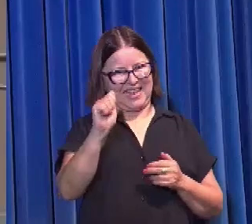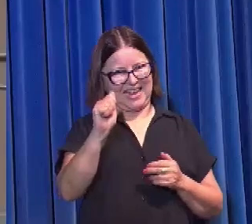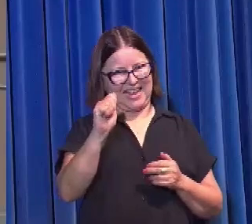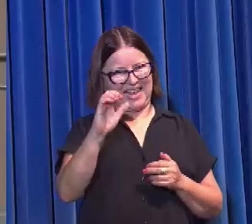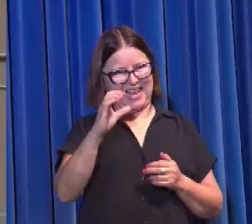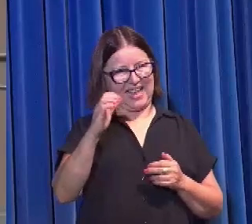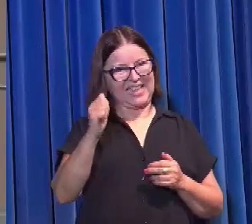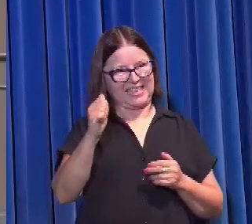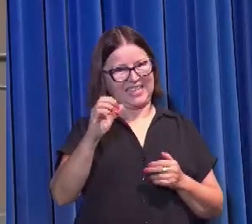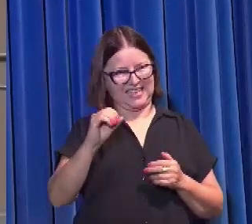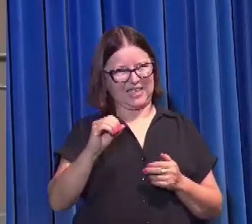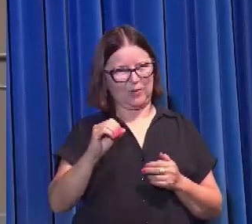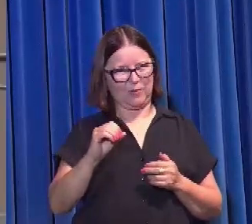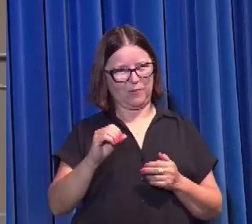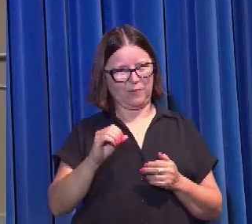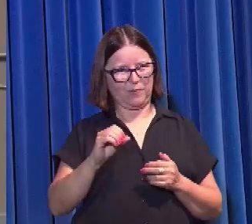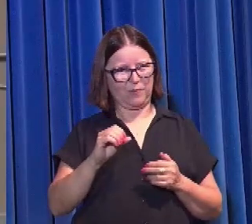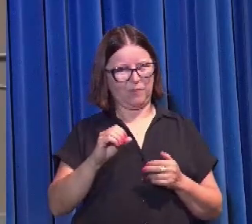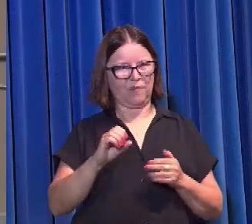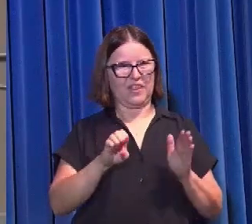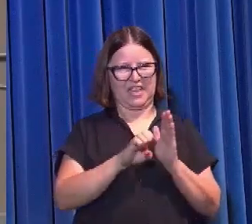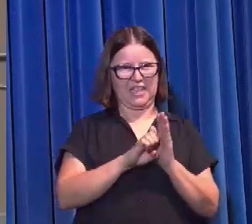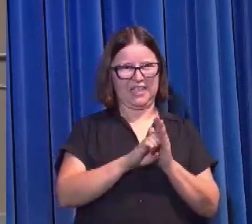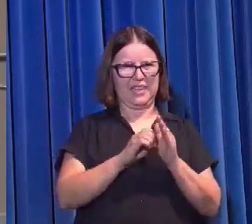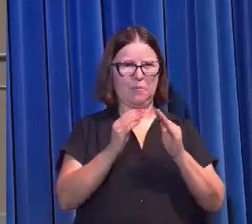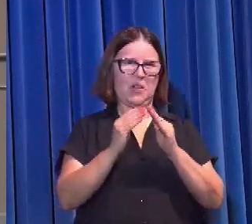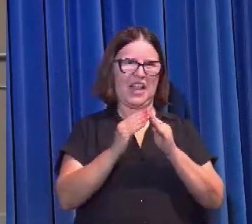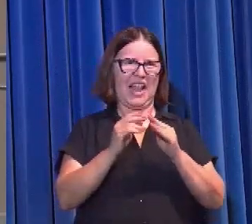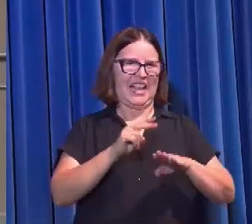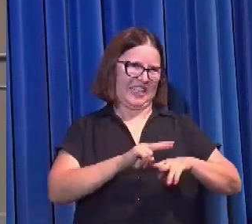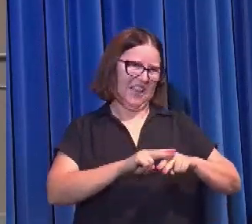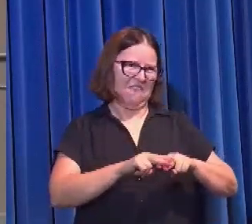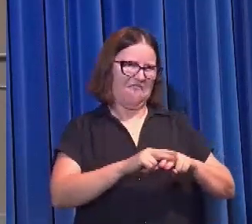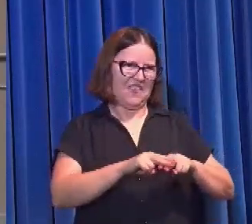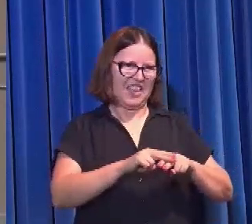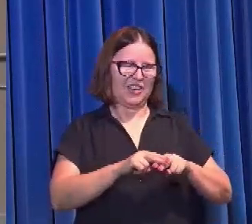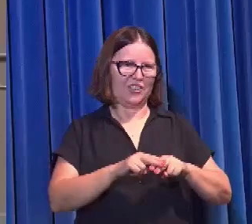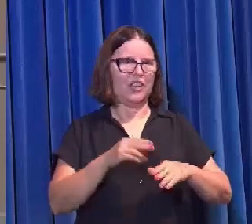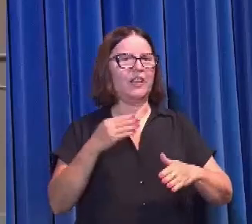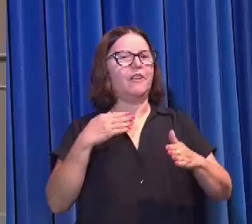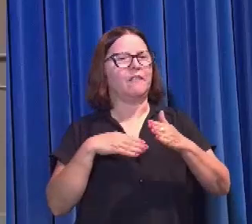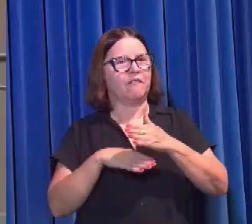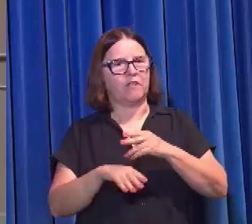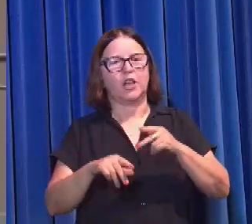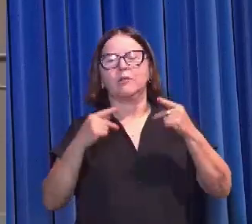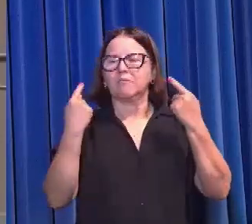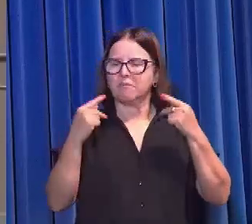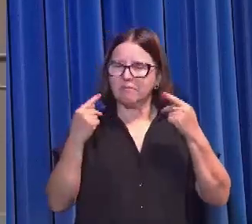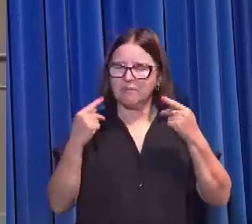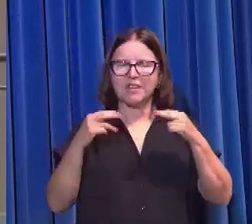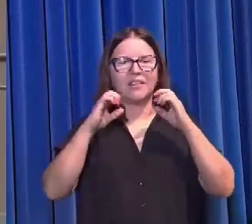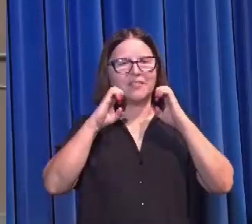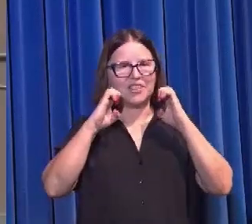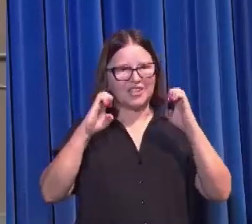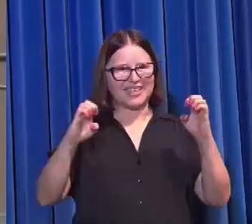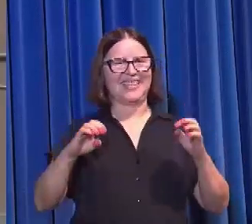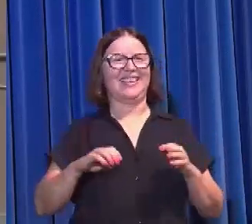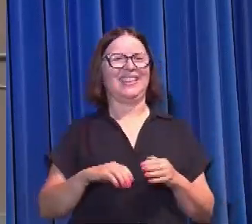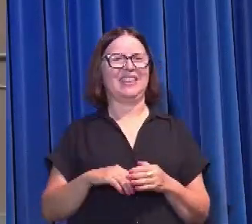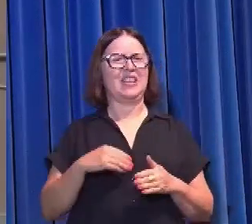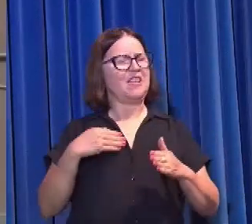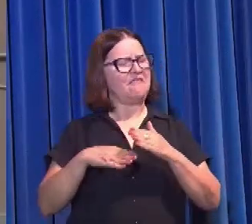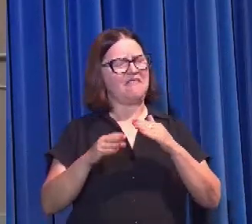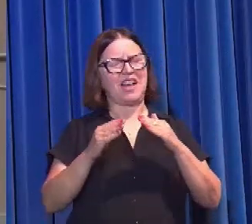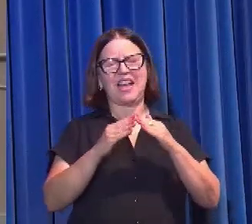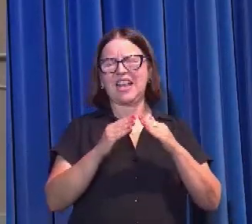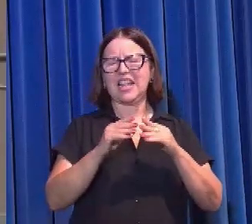do evangelismo, Deus concedeu à igreja para que pessoas creiam e venham para cá. E ele também concedeu alguns para pastores